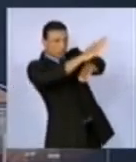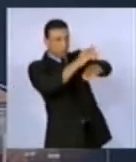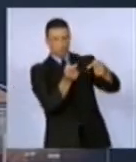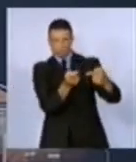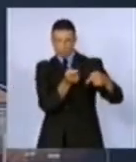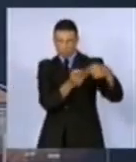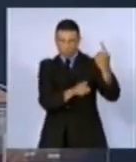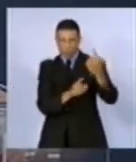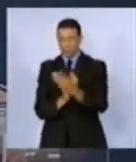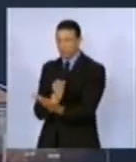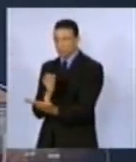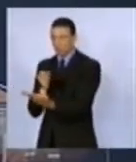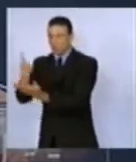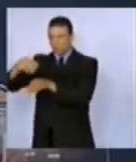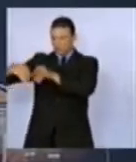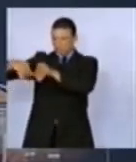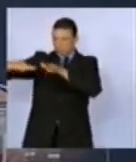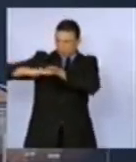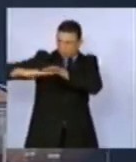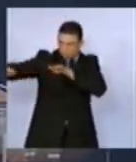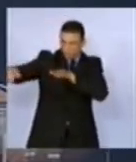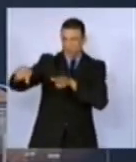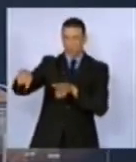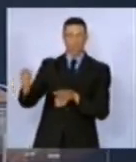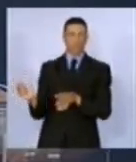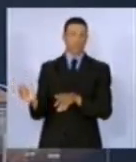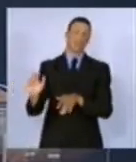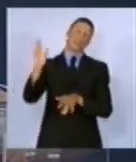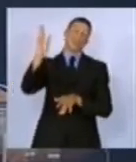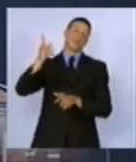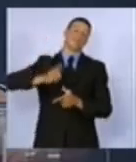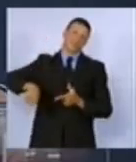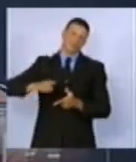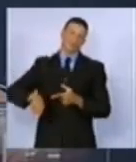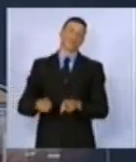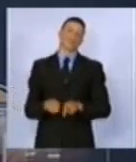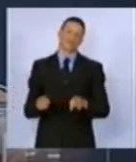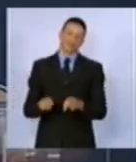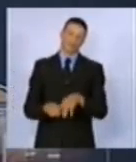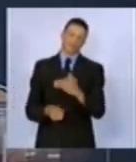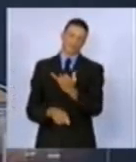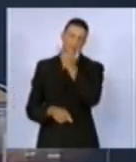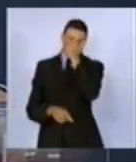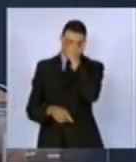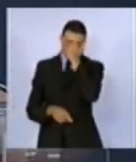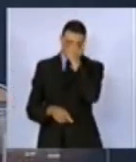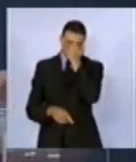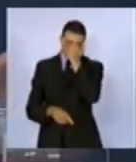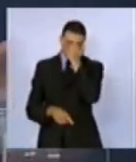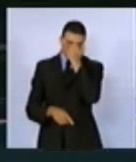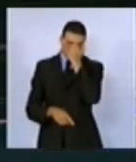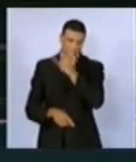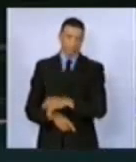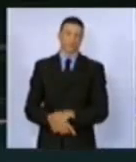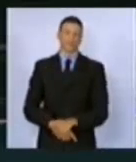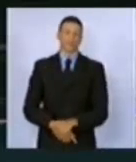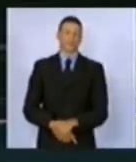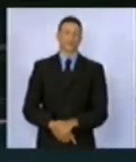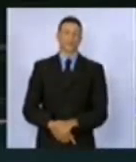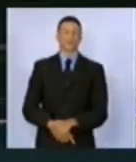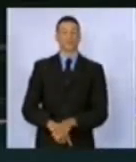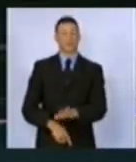vai conseguir atingir a sua capacidade produtiva e essa ociosidade é muito cara esse também é um problema eh para